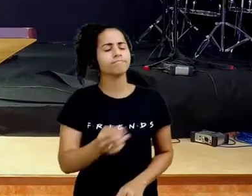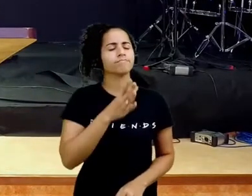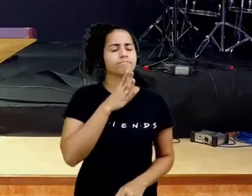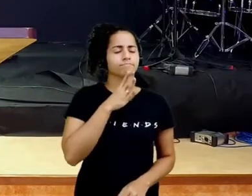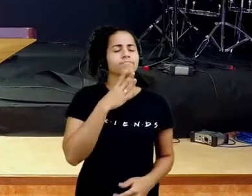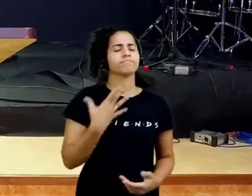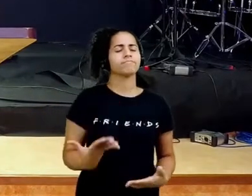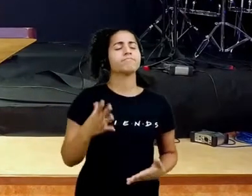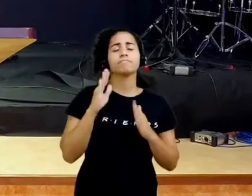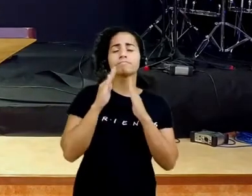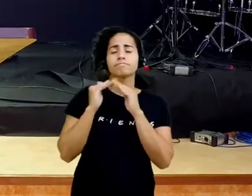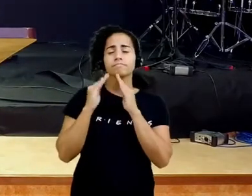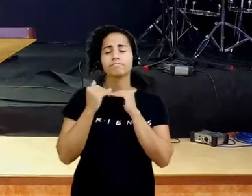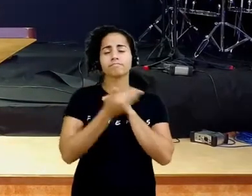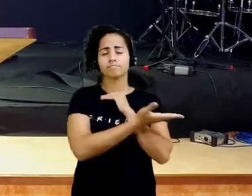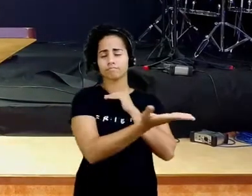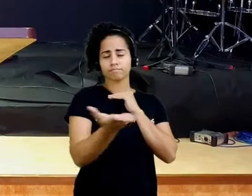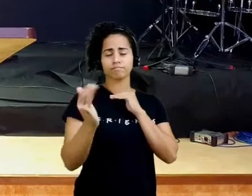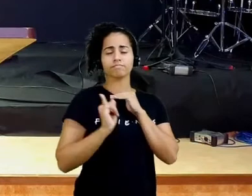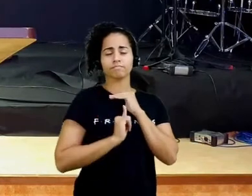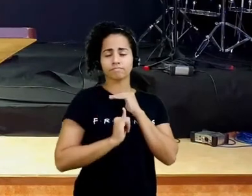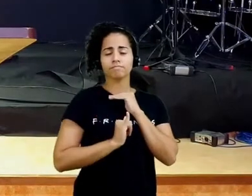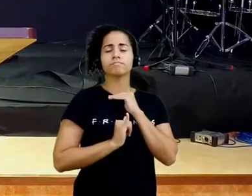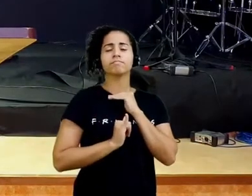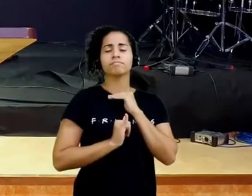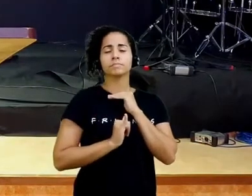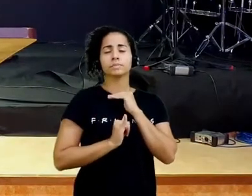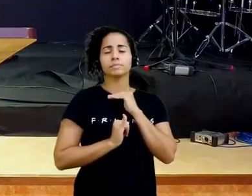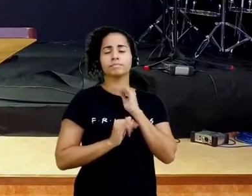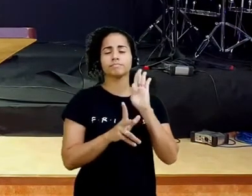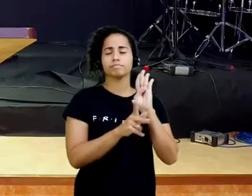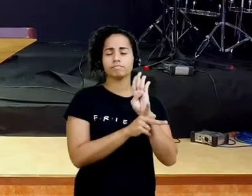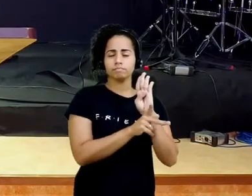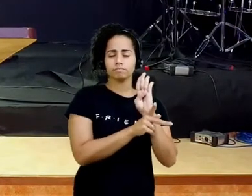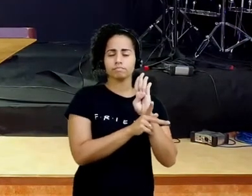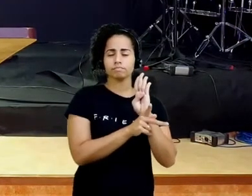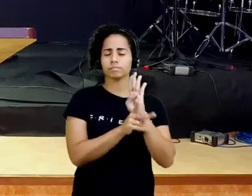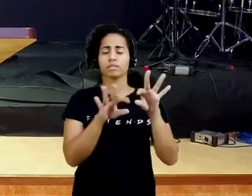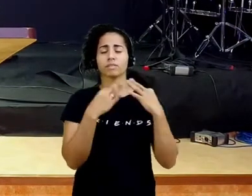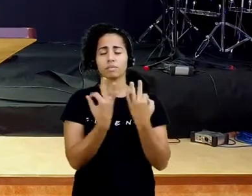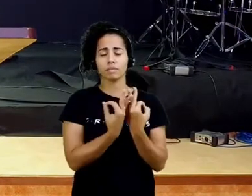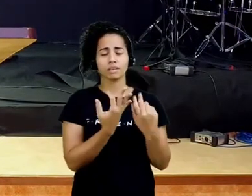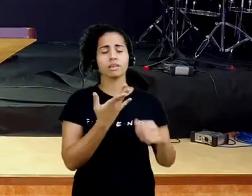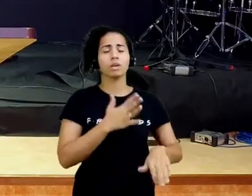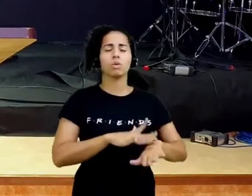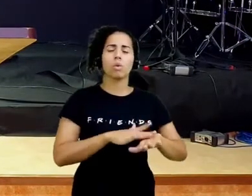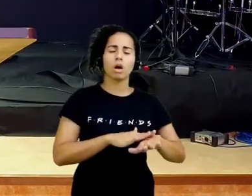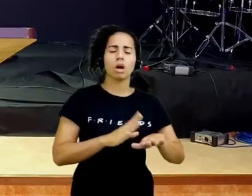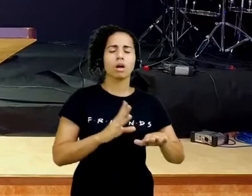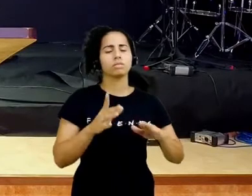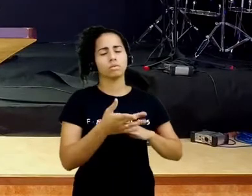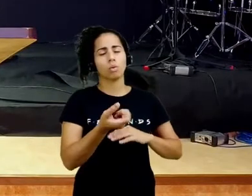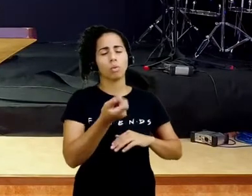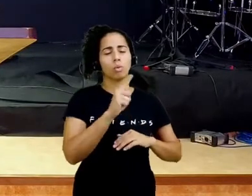nós. Pai, eu Te peço pela Tua igreja, por essa Tua agência, pelas famílias da Tua igreja, aqueles que estão enfermos,